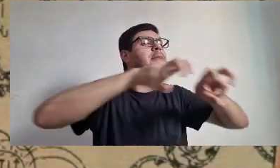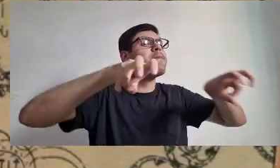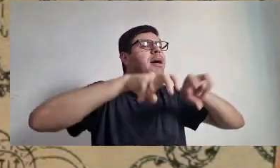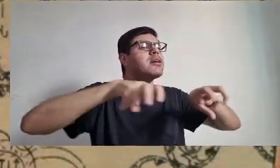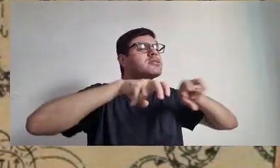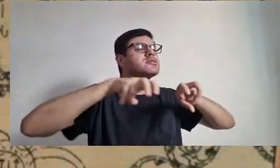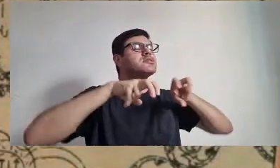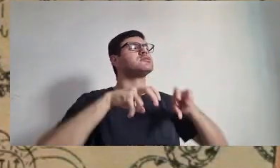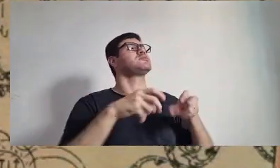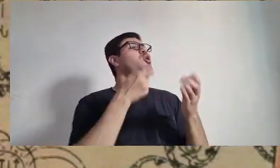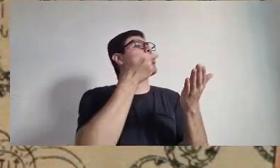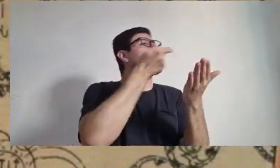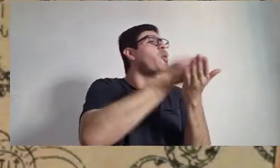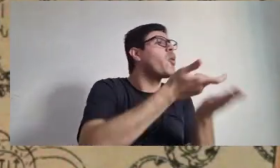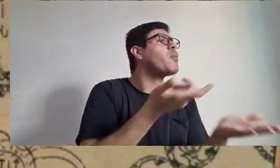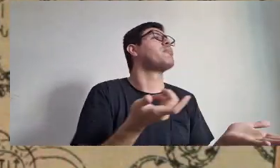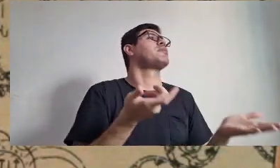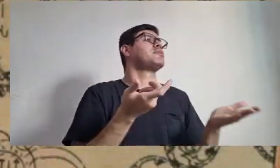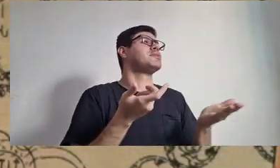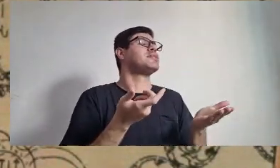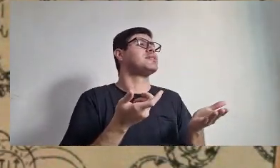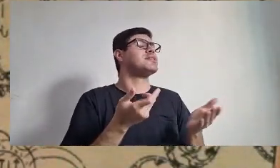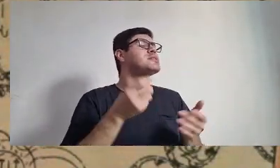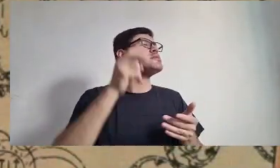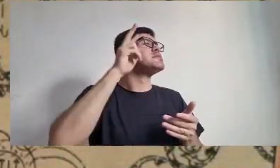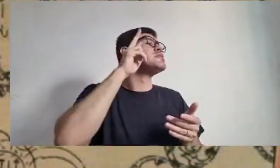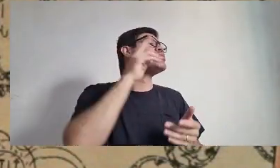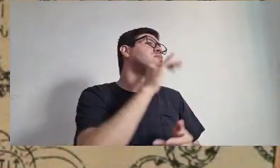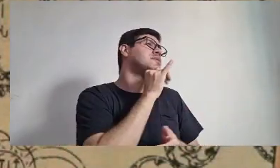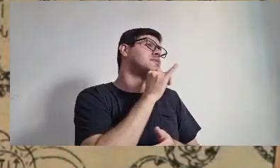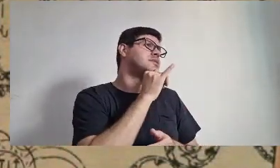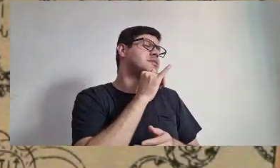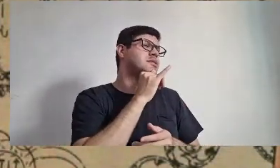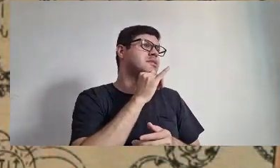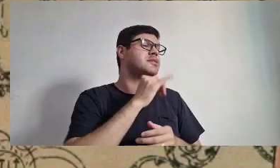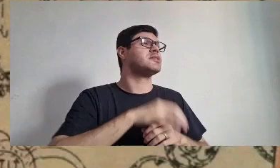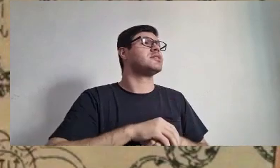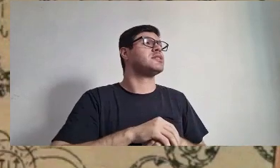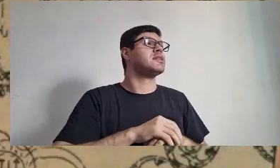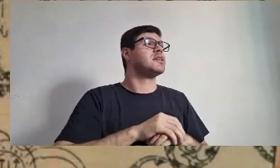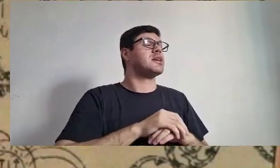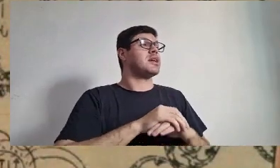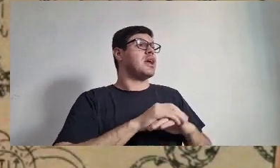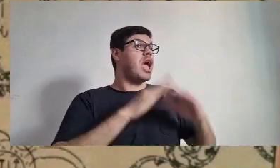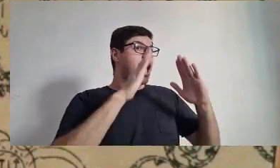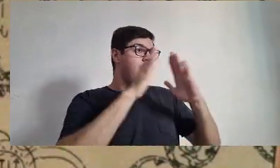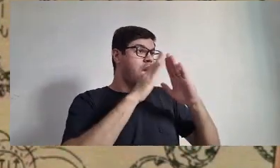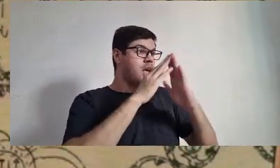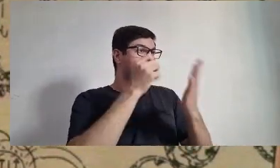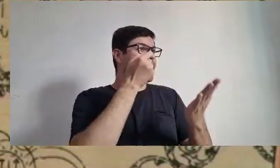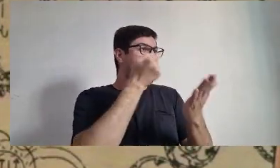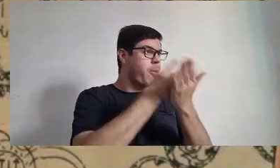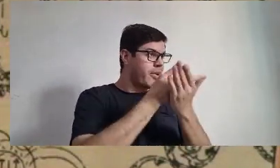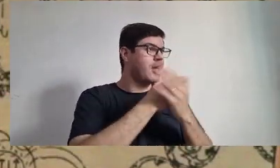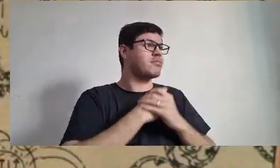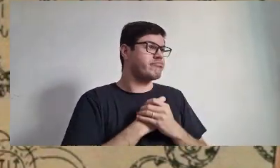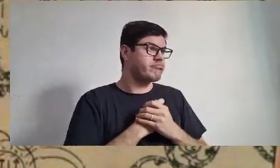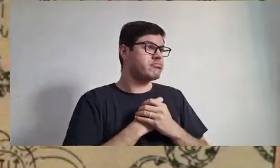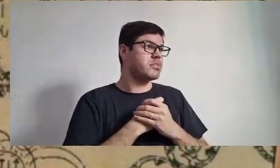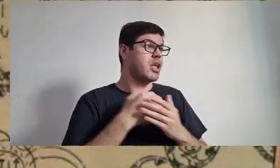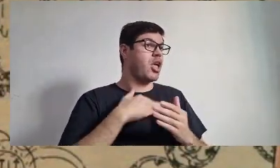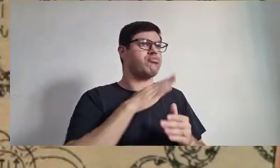exemplo, nesta segunda-feira, compramos um imóvel. E eu não fui